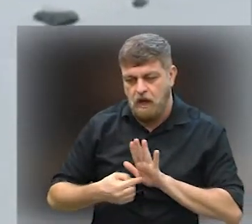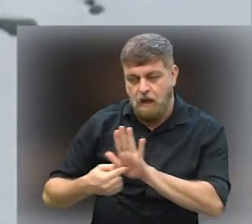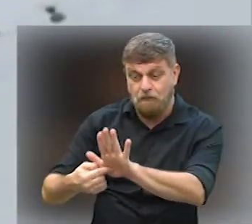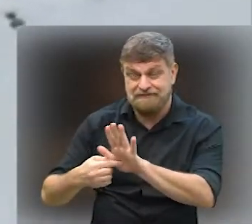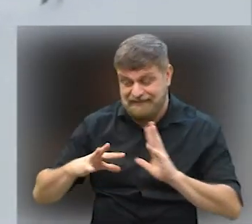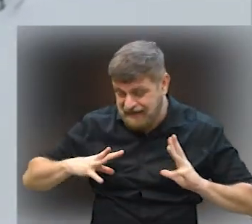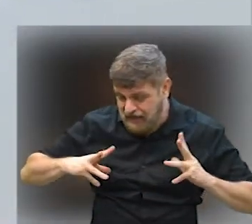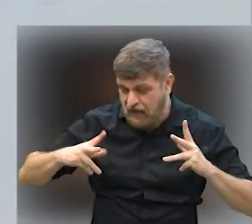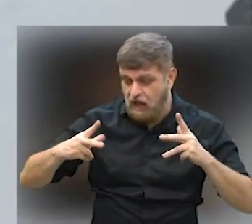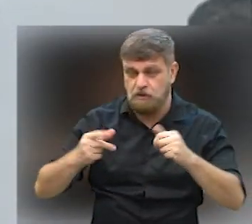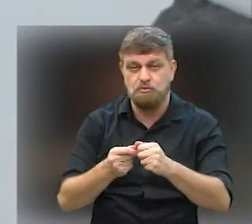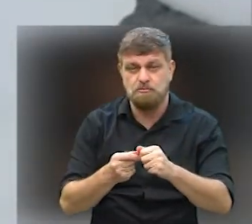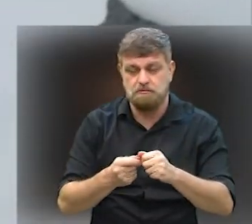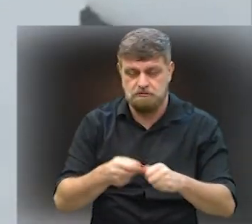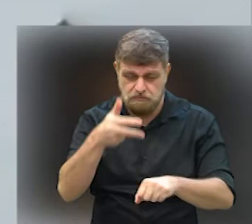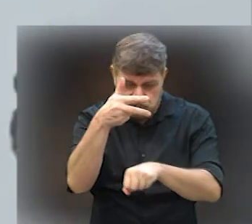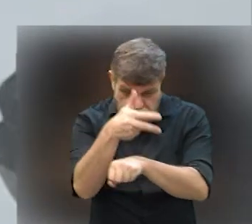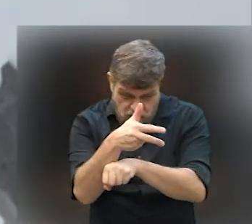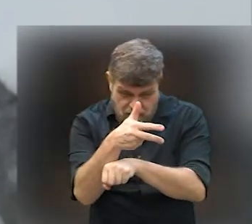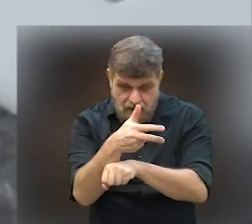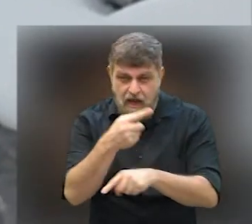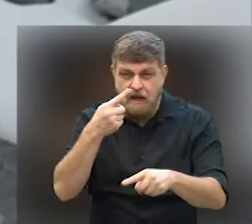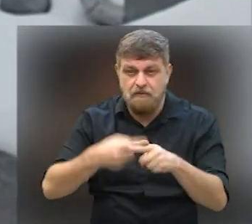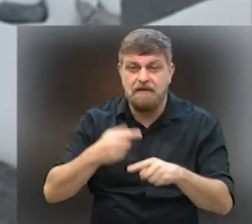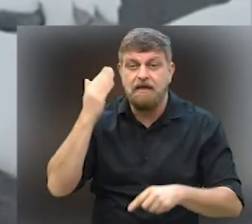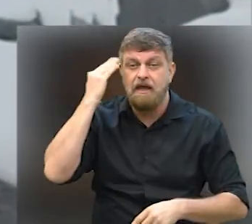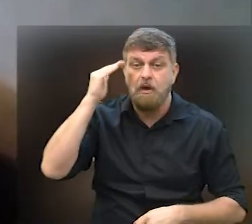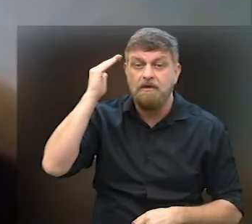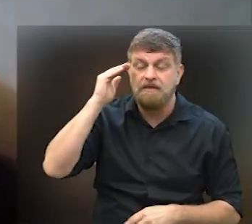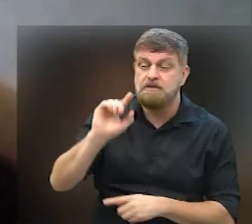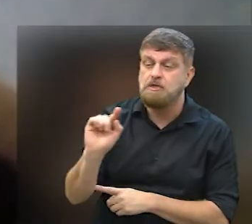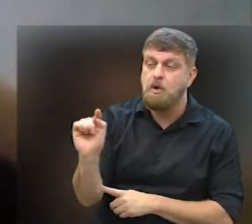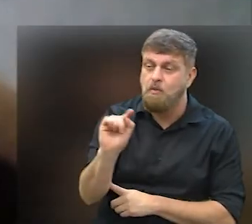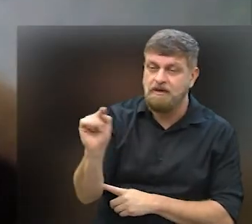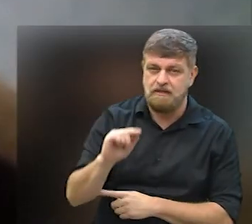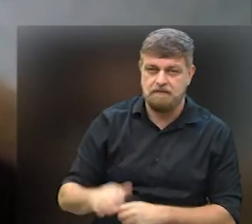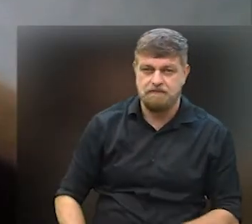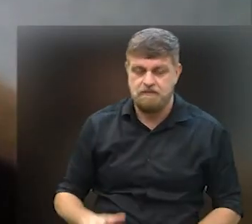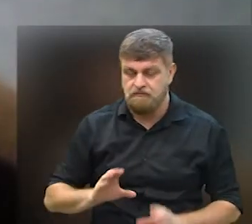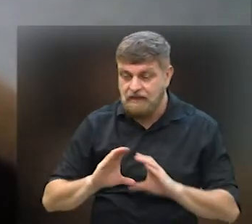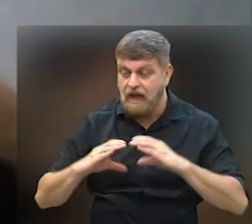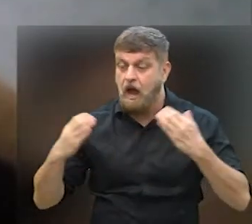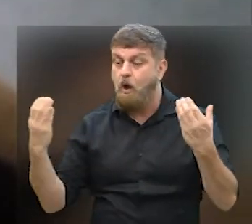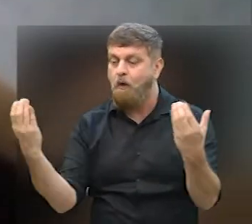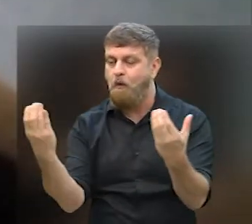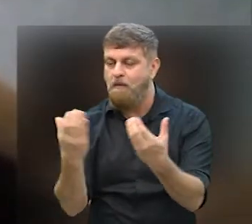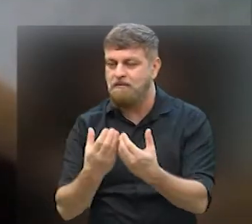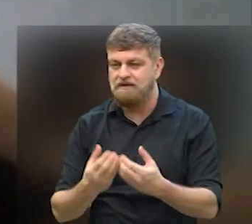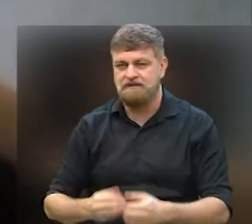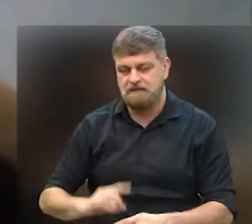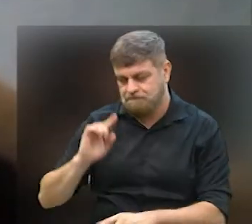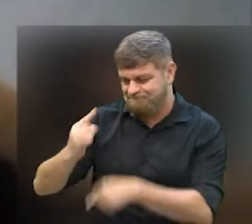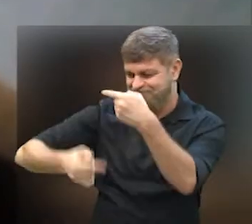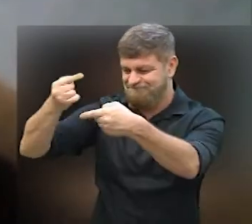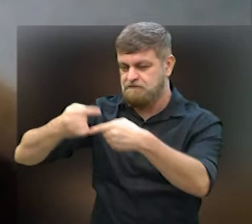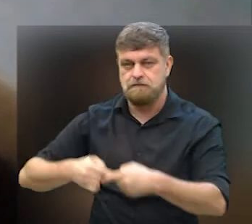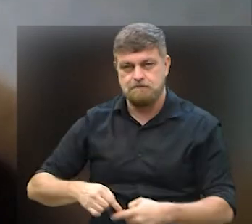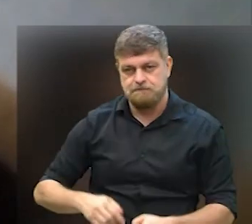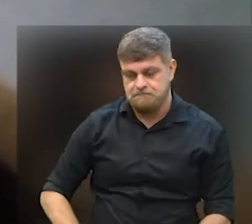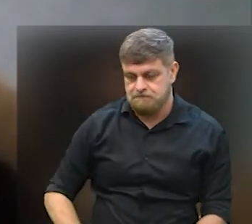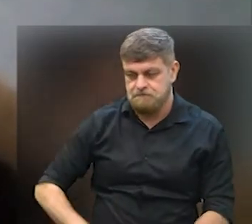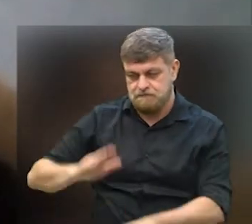praticamente tudo que estava acontecendo por lá, porque eu entendi que era uma realização coletiva. Eu tenho